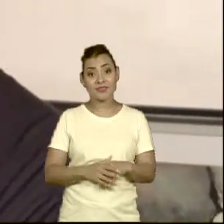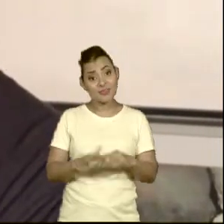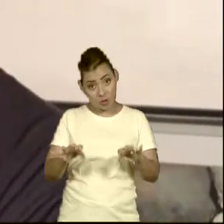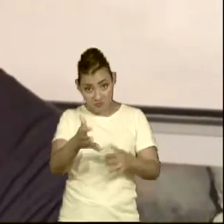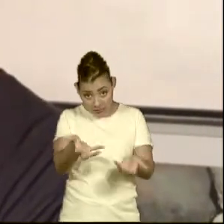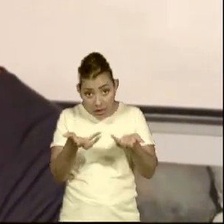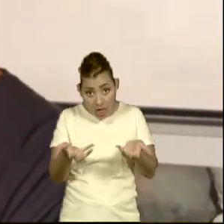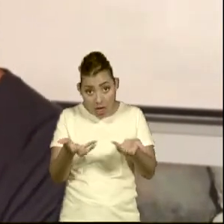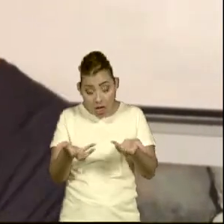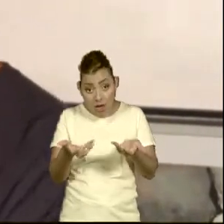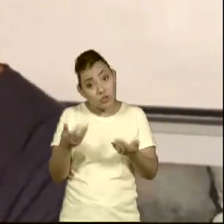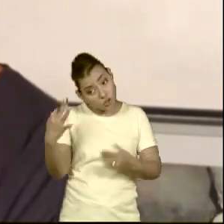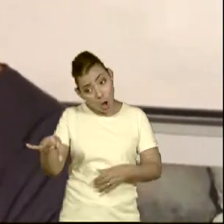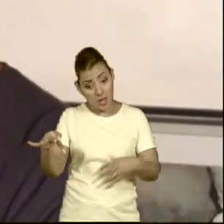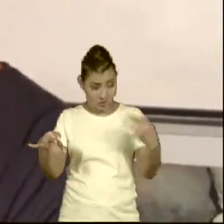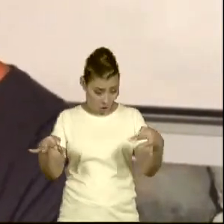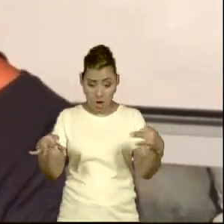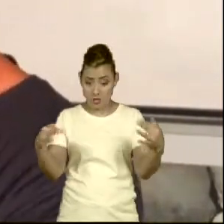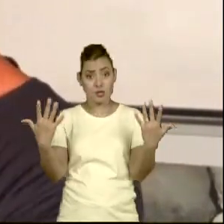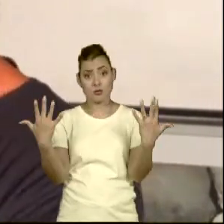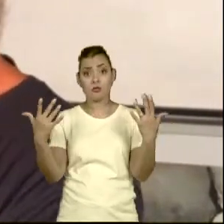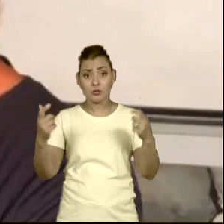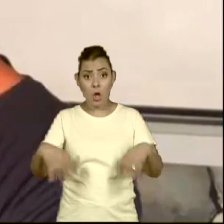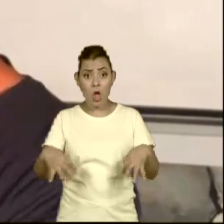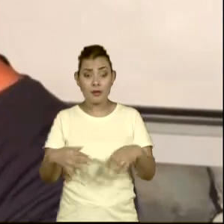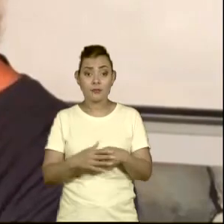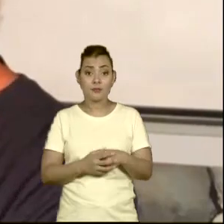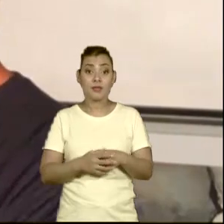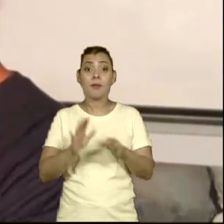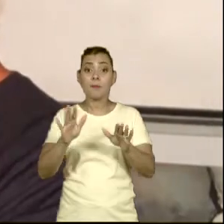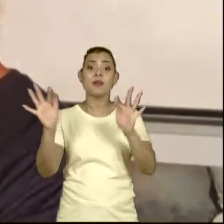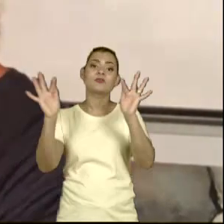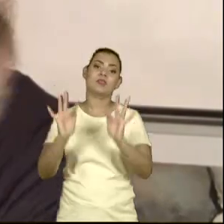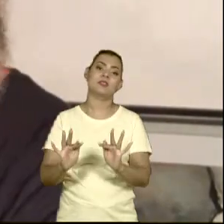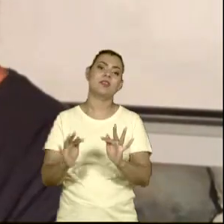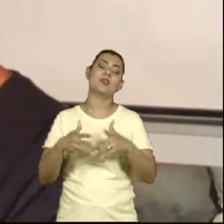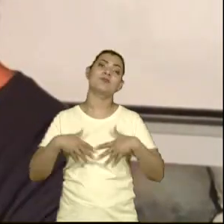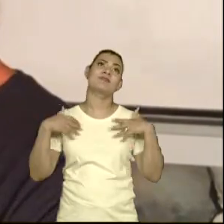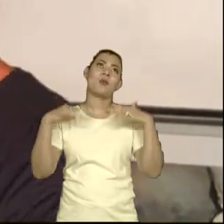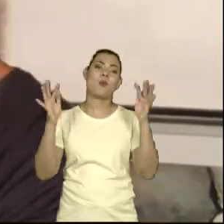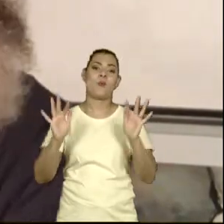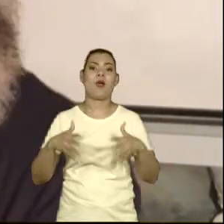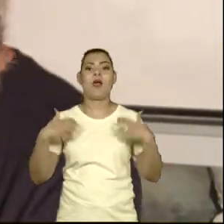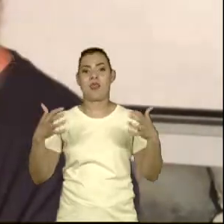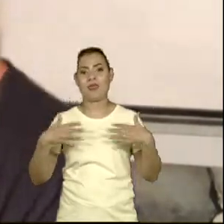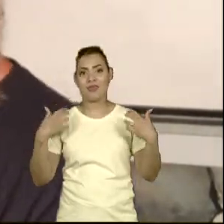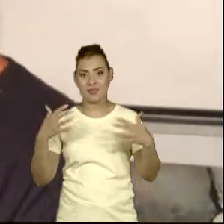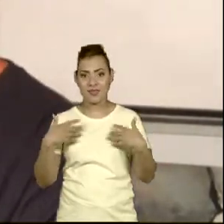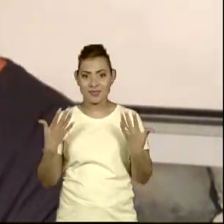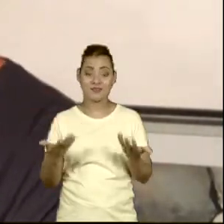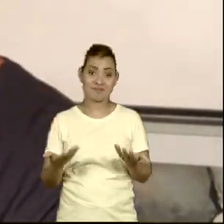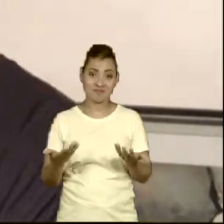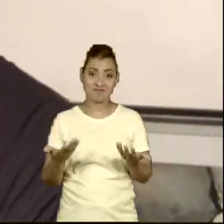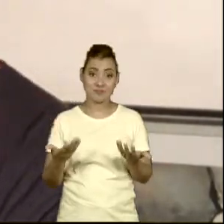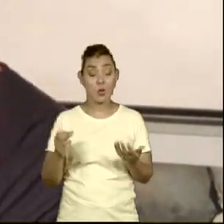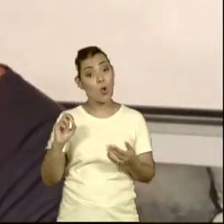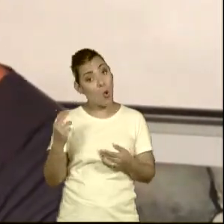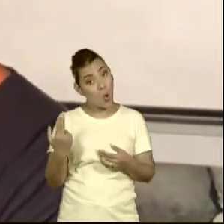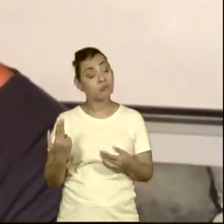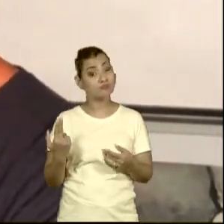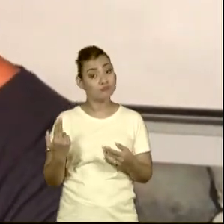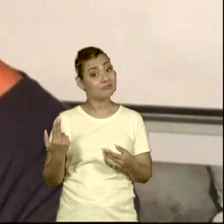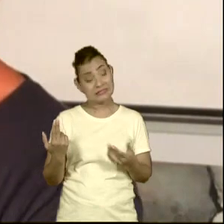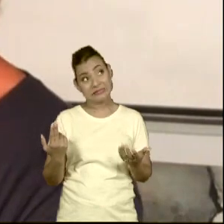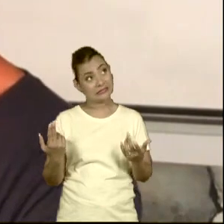quer fazer? Dói. Ou você vai fazer aquilo com felicidade, com alegria, com sangue no zóio, ou não vai rolar,